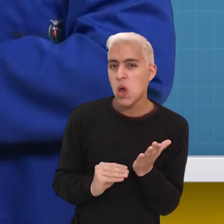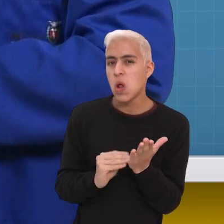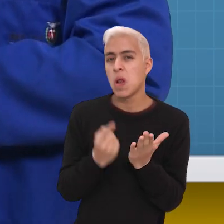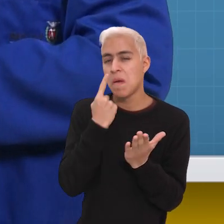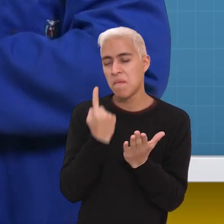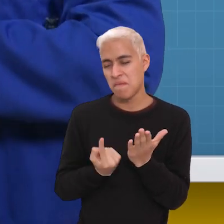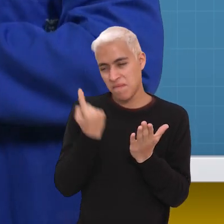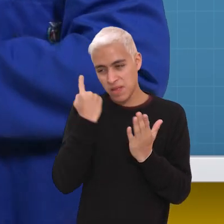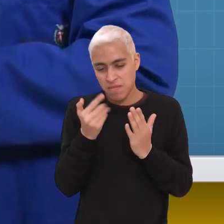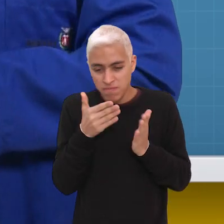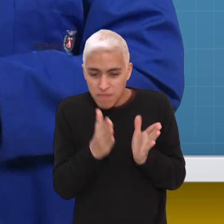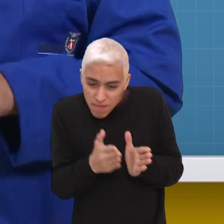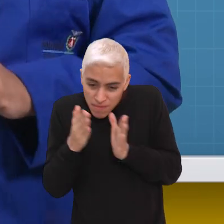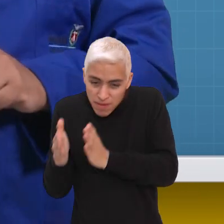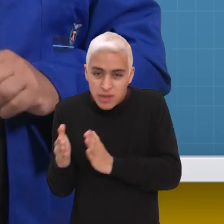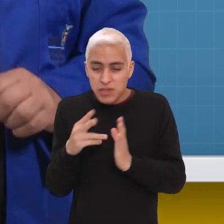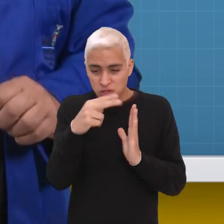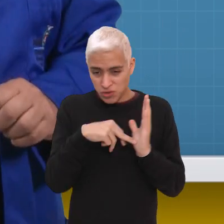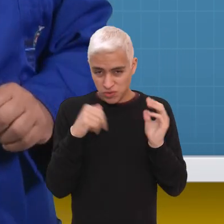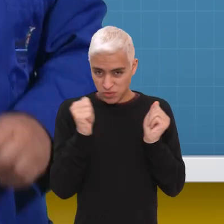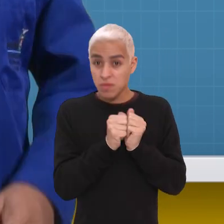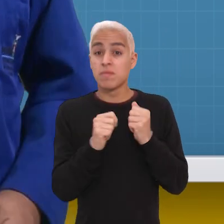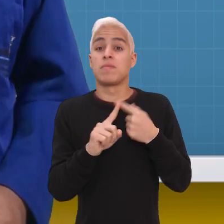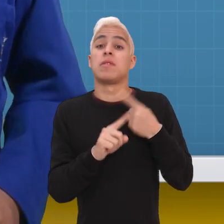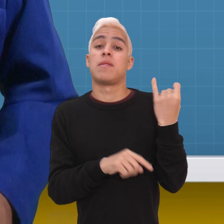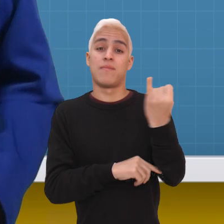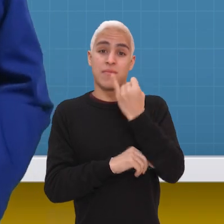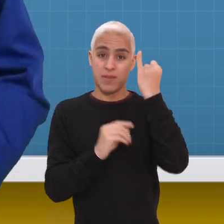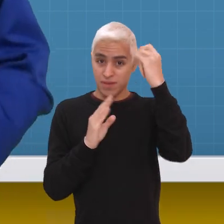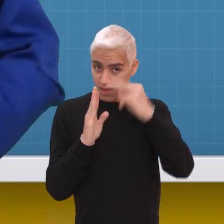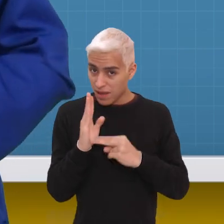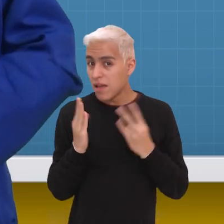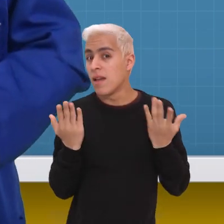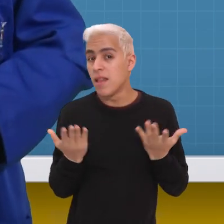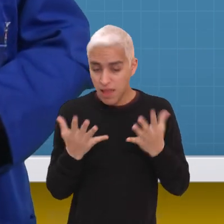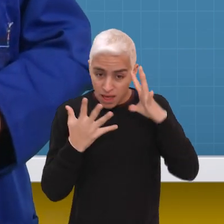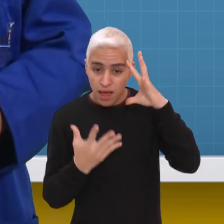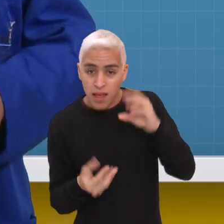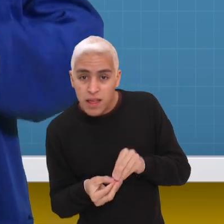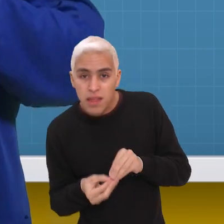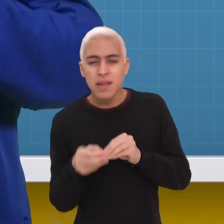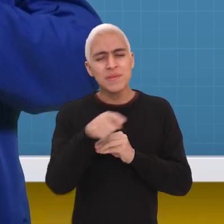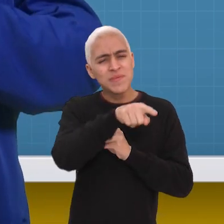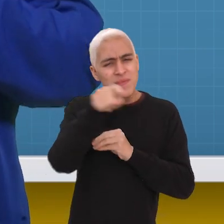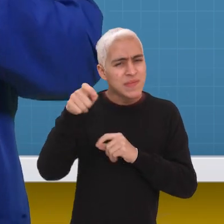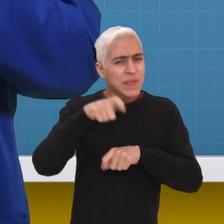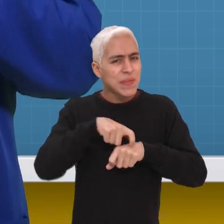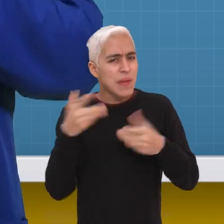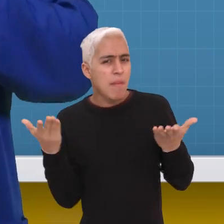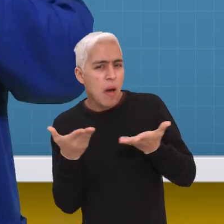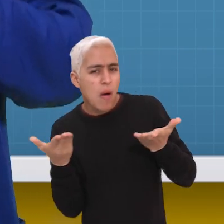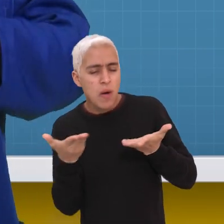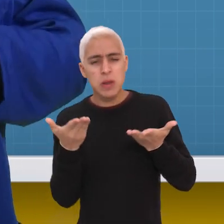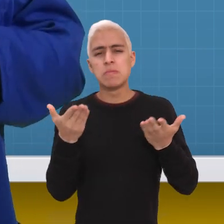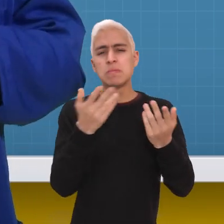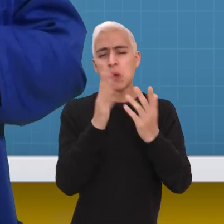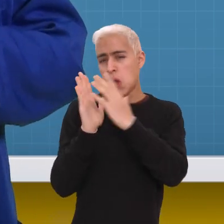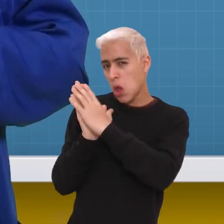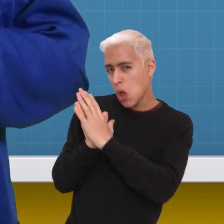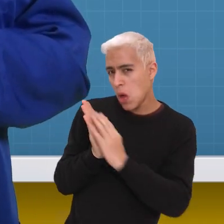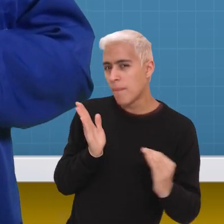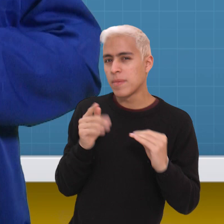colocar o problema aqui para vocês e passo a passo vamos ler juntos, porque é importante essa leitura, viu? E você, nesse tempinho que eu vou